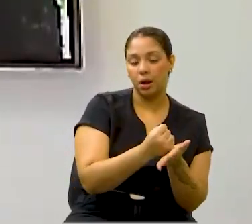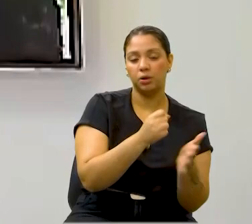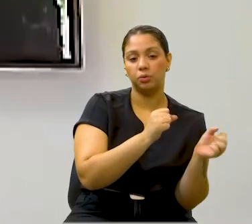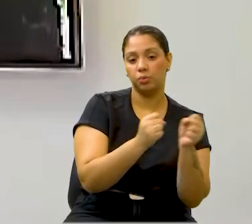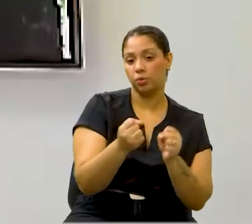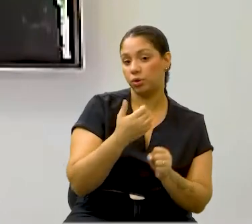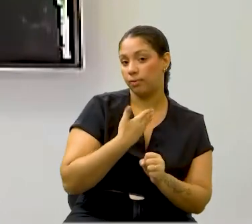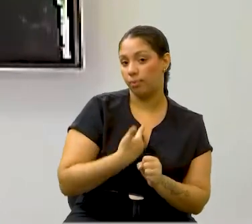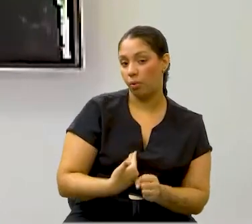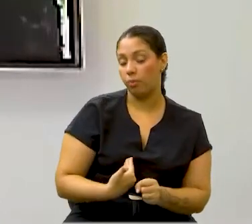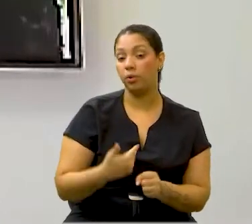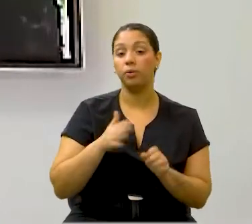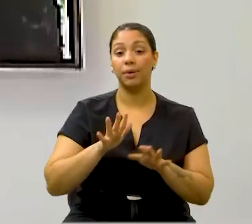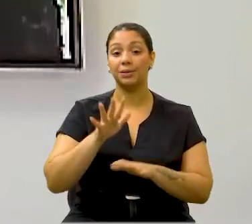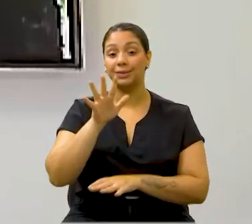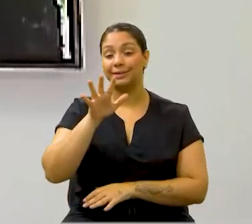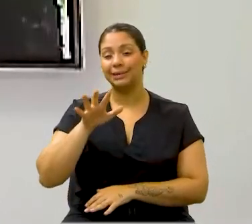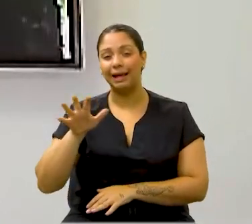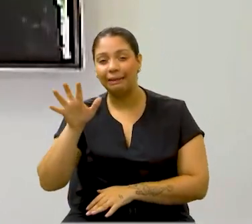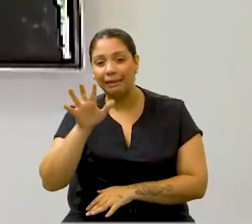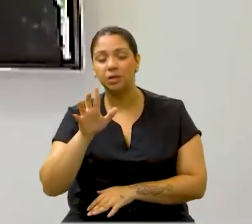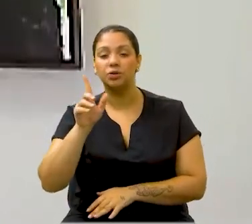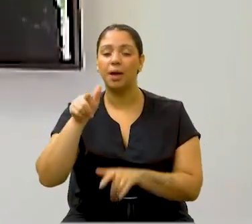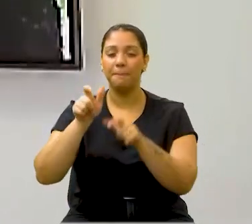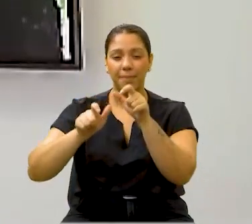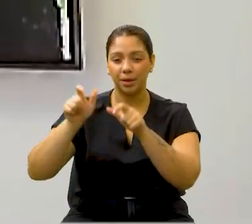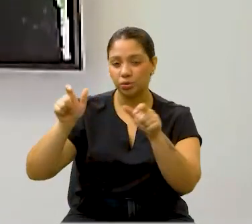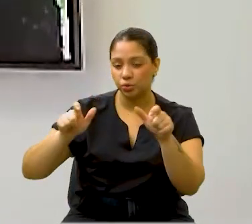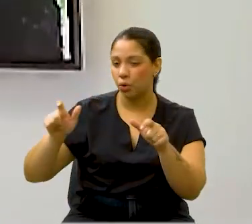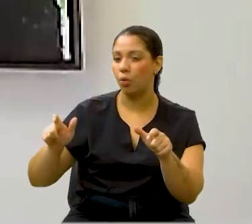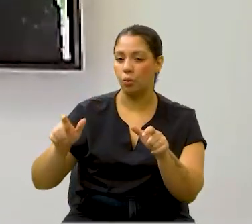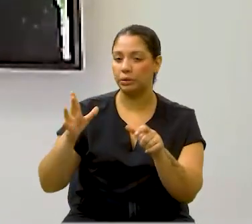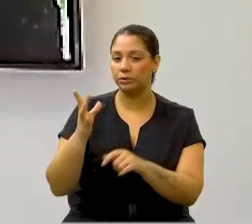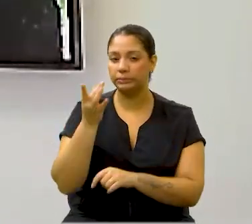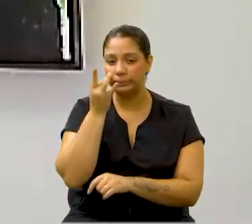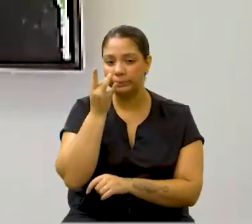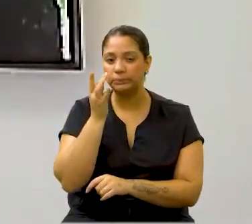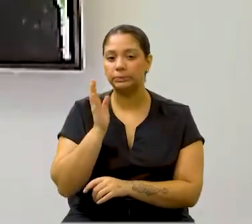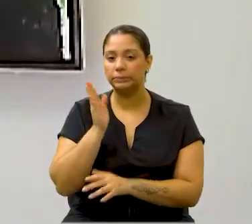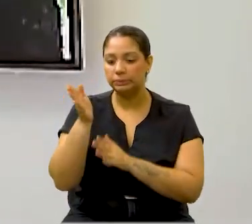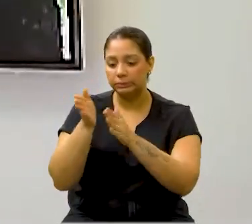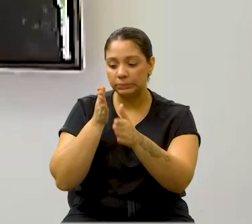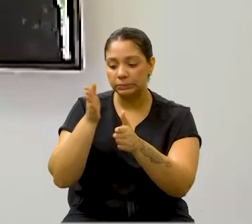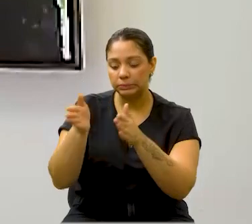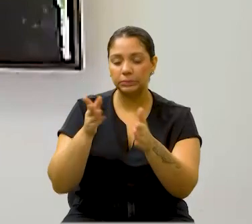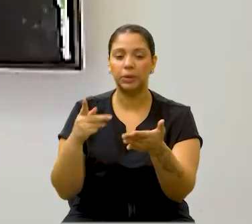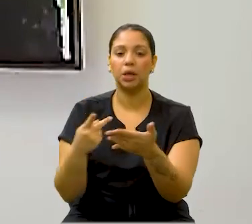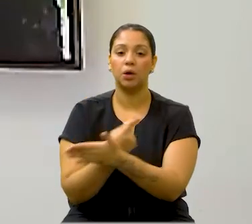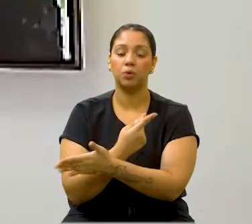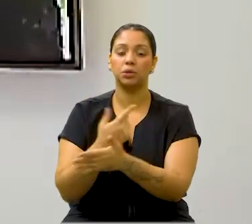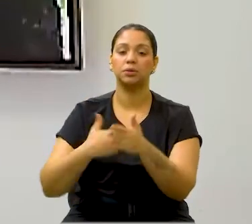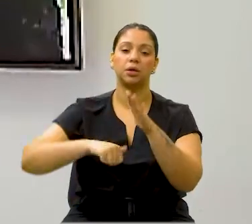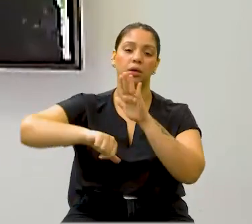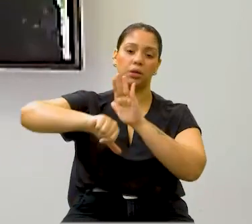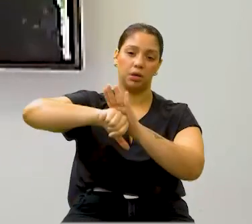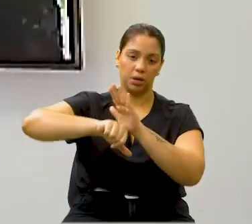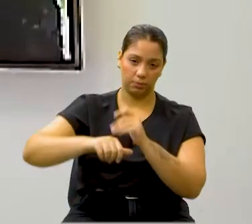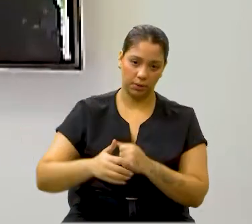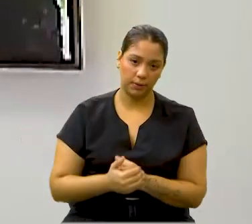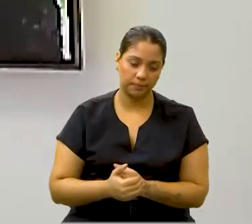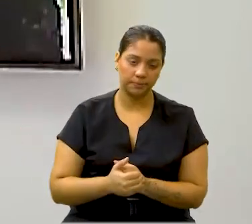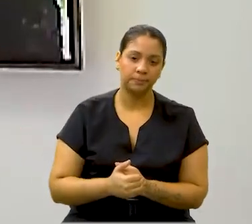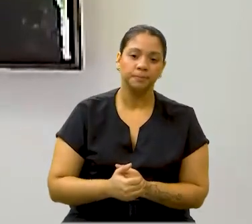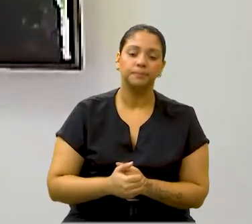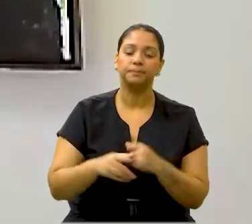mas lá naquela região é muito mais pessoa física que acaba cometendo, né, esses